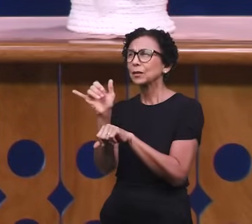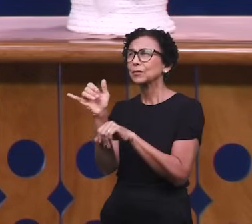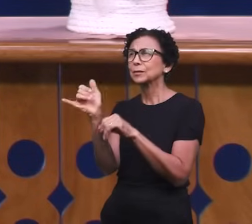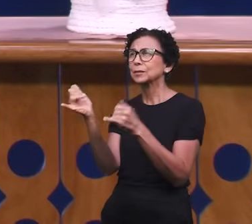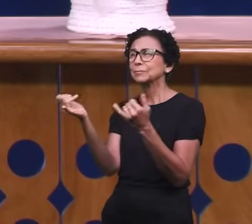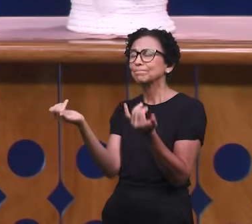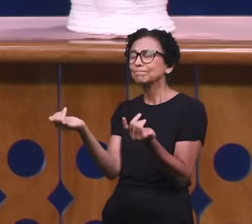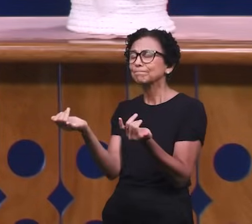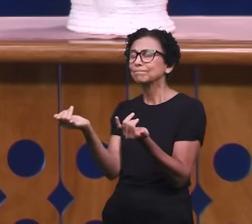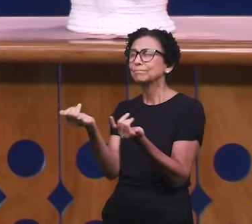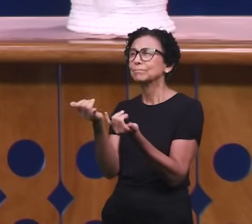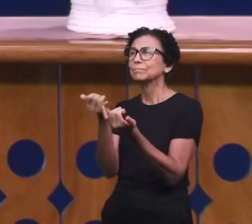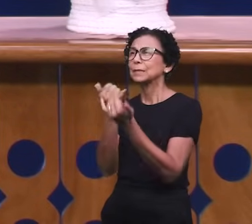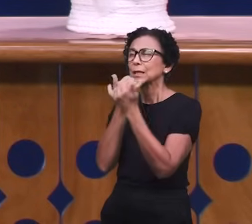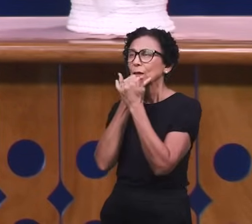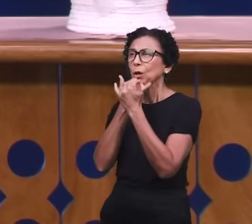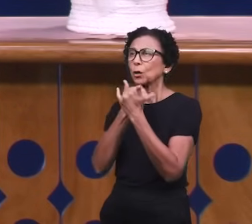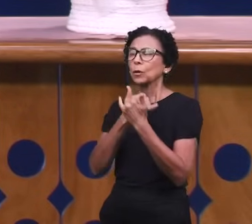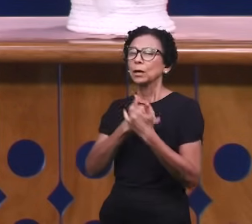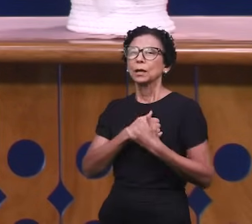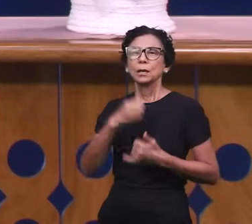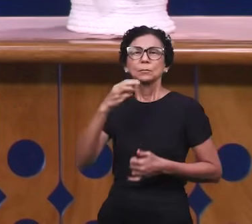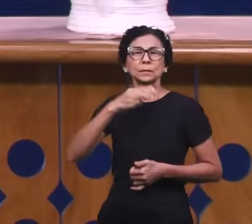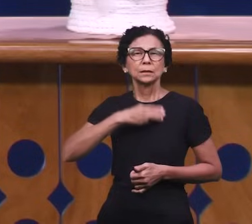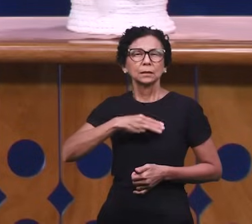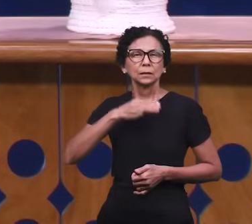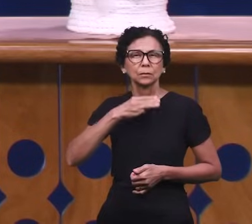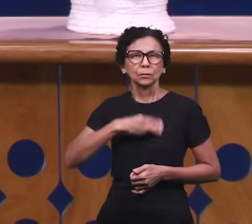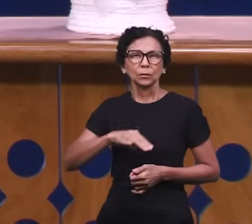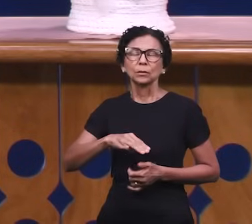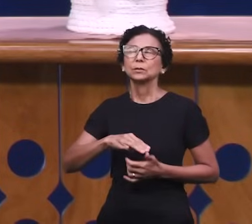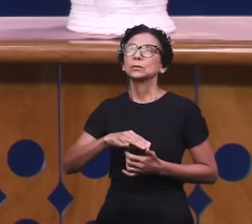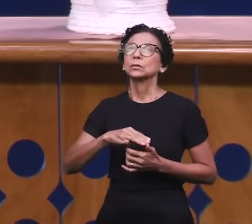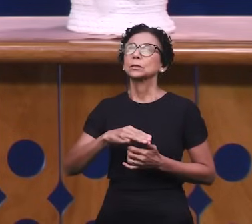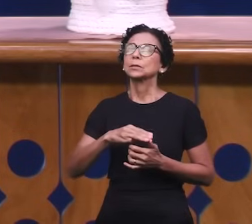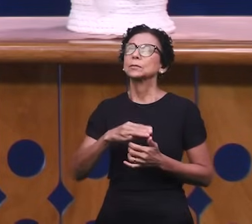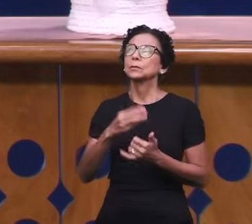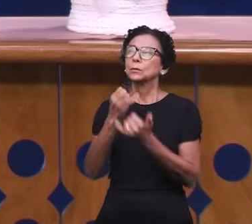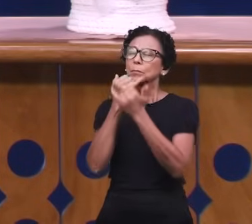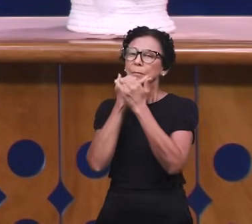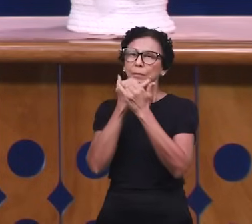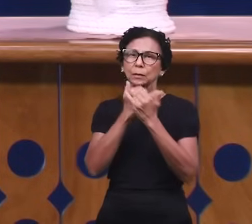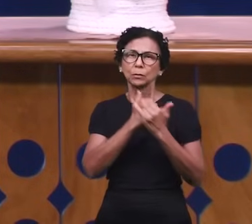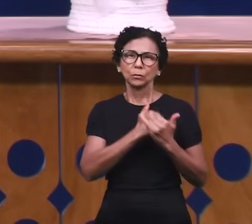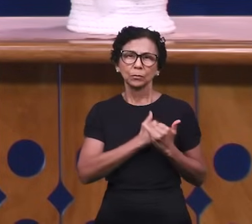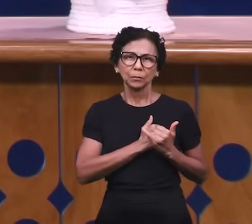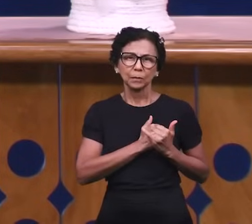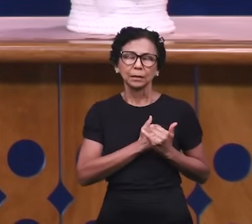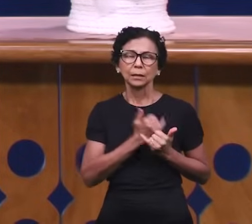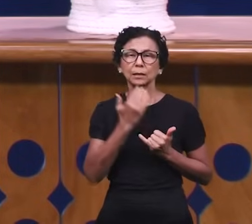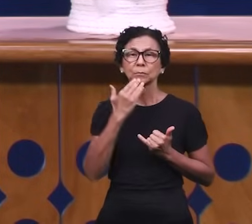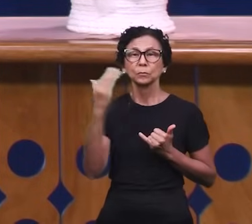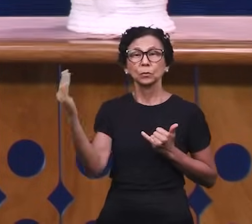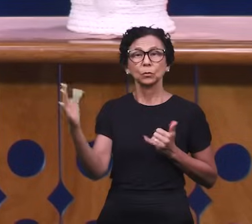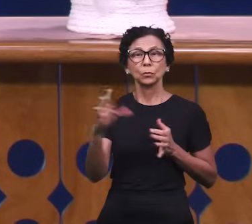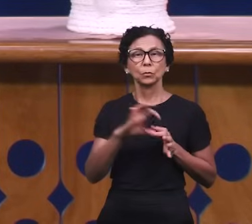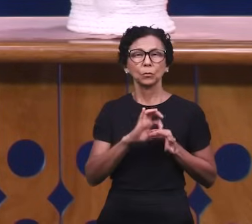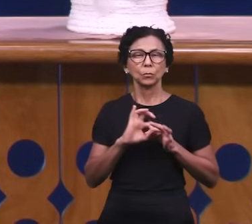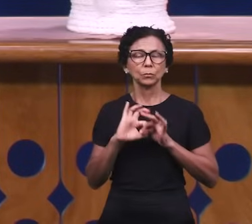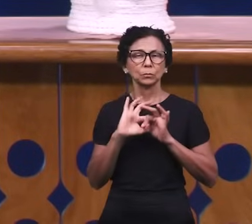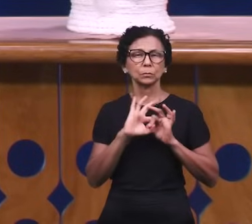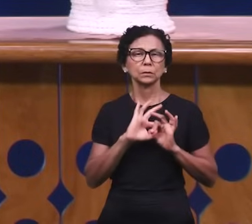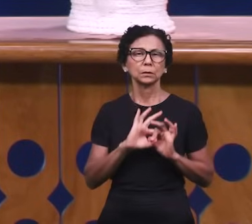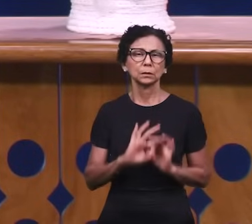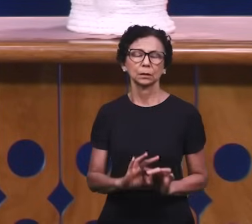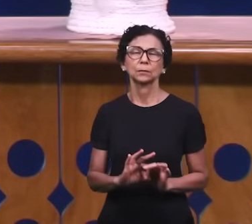Suplicamos, Senhor, a tua misericórdia, Senhor, a purificação, o perdão neste sangue nos dê, Senhor, a comunhão contigo.